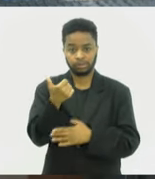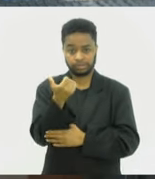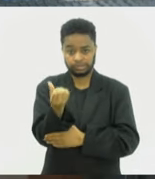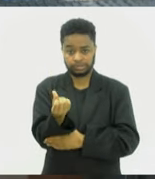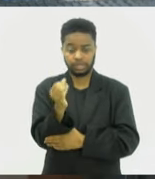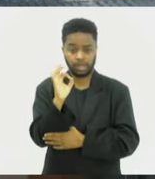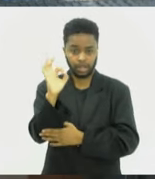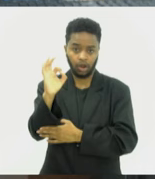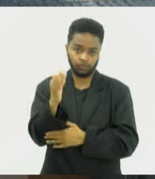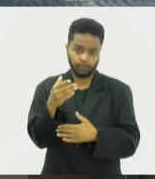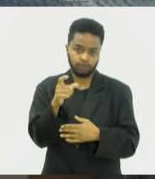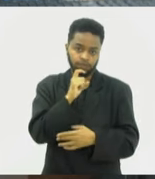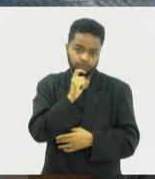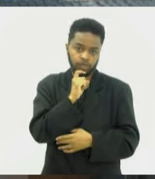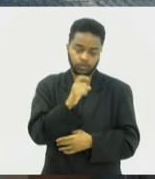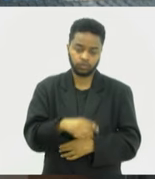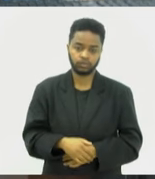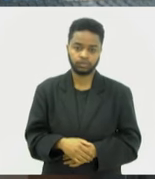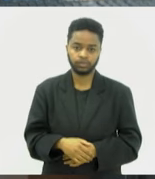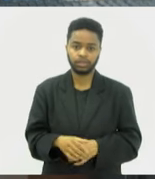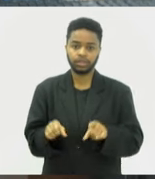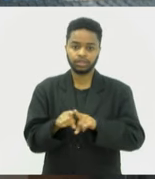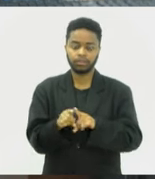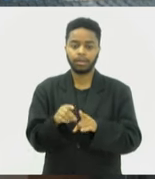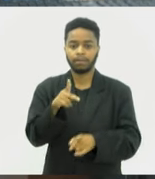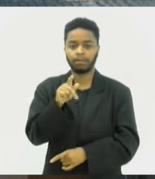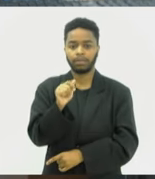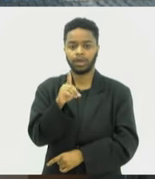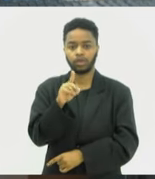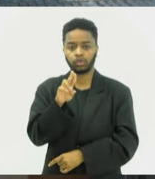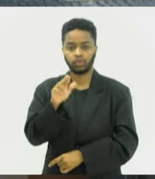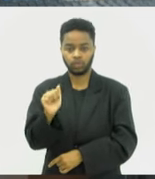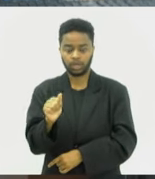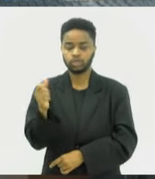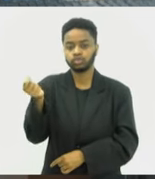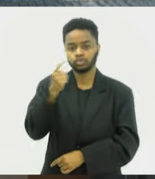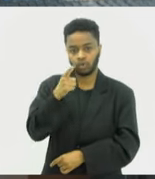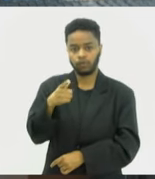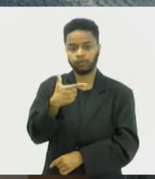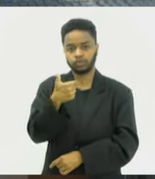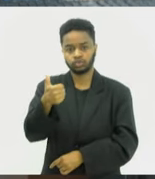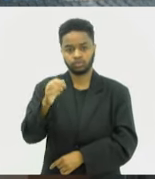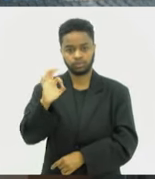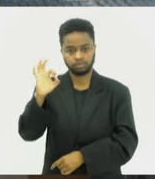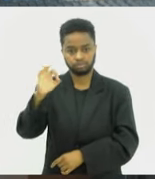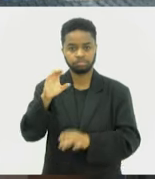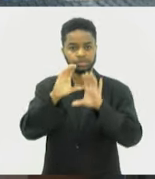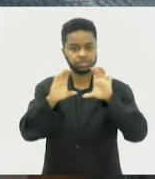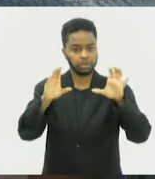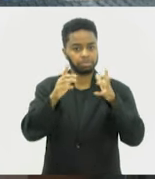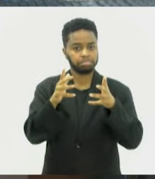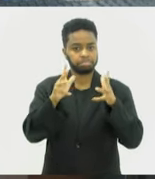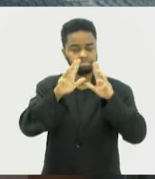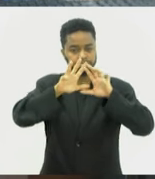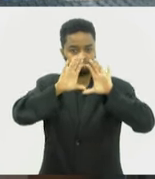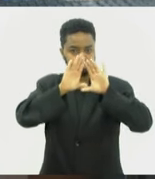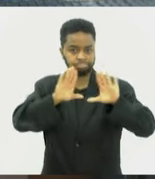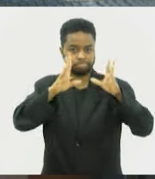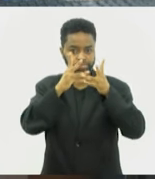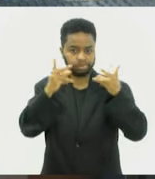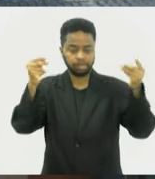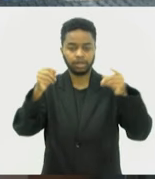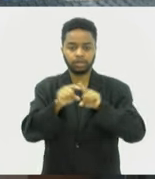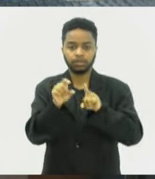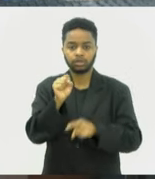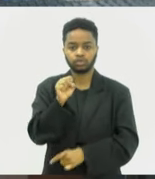bem frio lá. Céu limpo, Santo Antônio de Pádua também com sol, 21 graus, céu limpo. Sumidouro, também